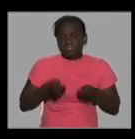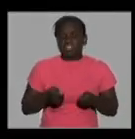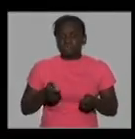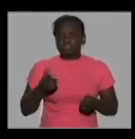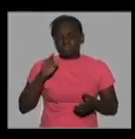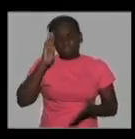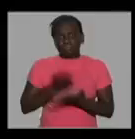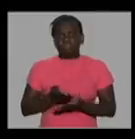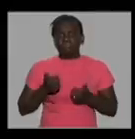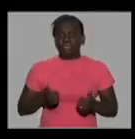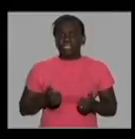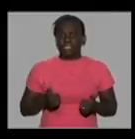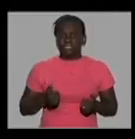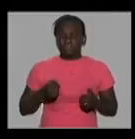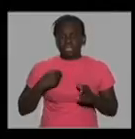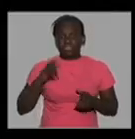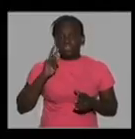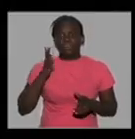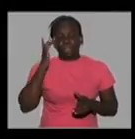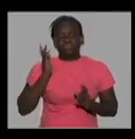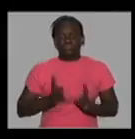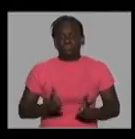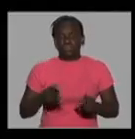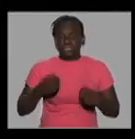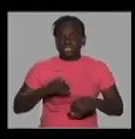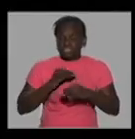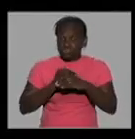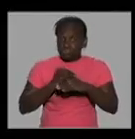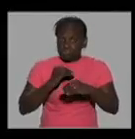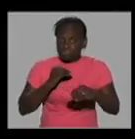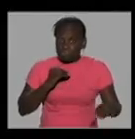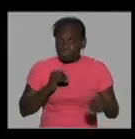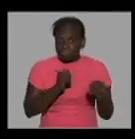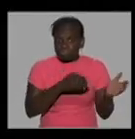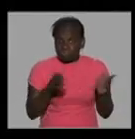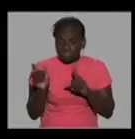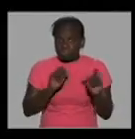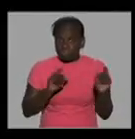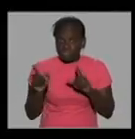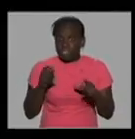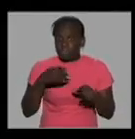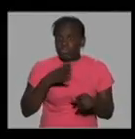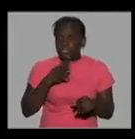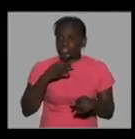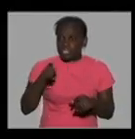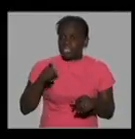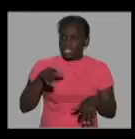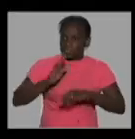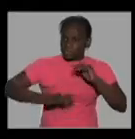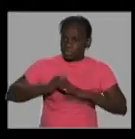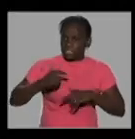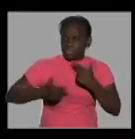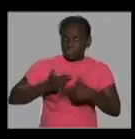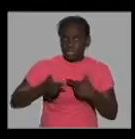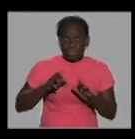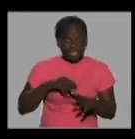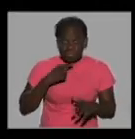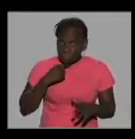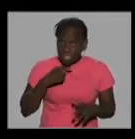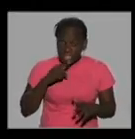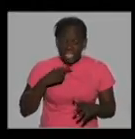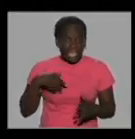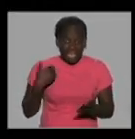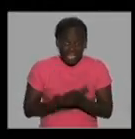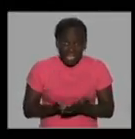Eu acho que, no meu modo de ver, passa por aí. A estabilidade do setor passa no reconhecimento dos seus animadores. Enquanto não acontecer isso, eu acho que a